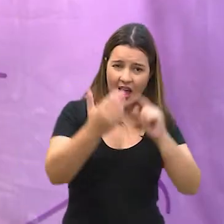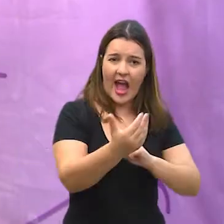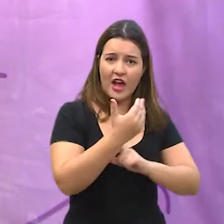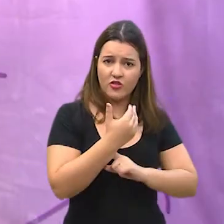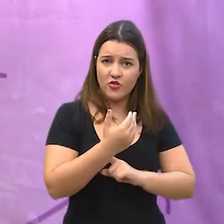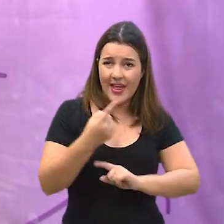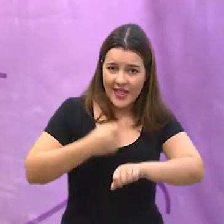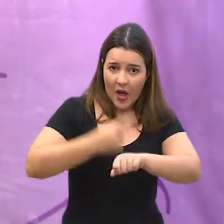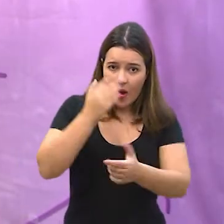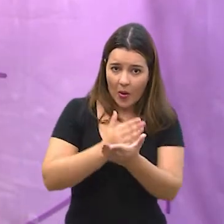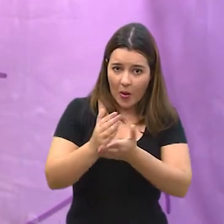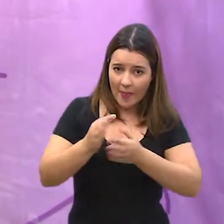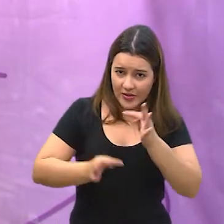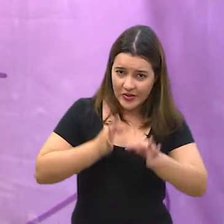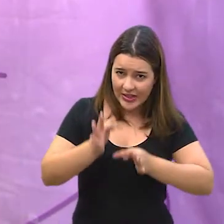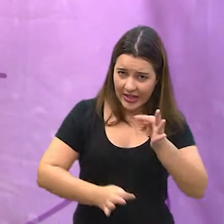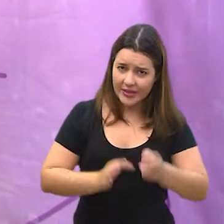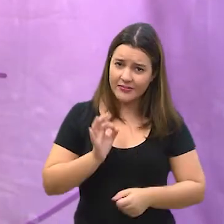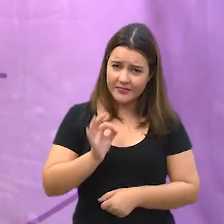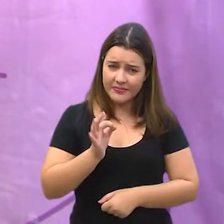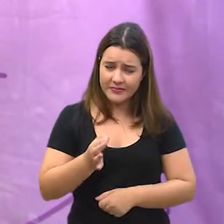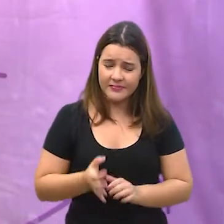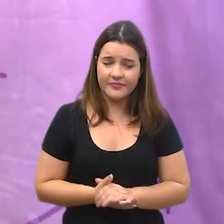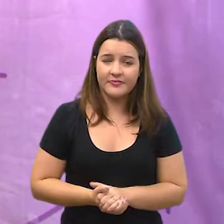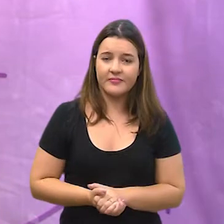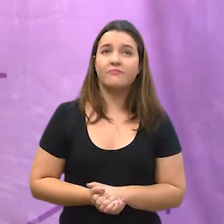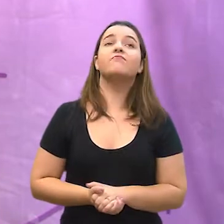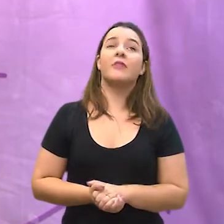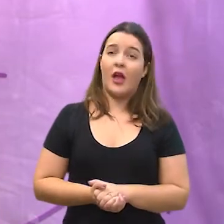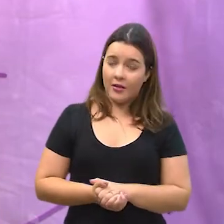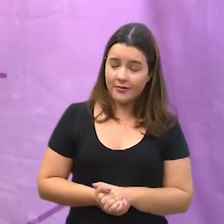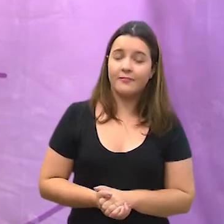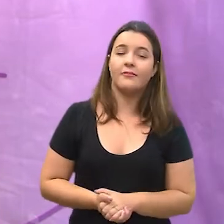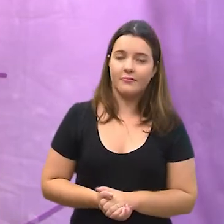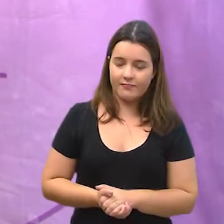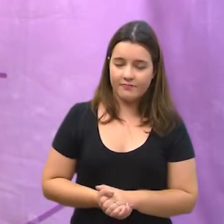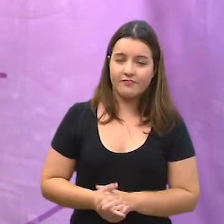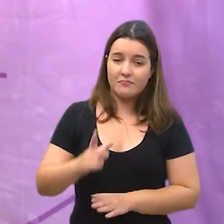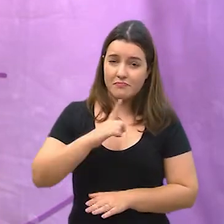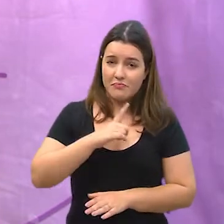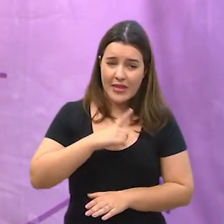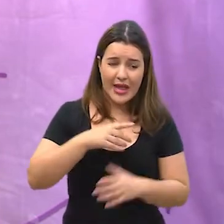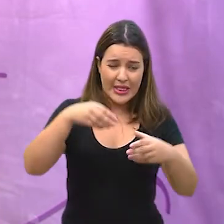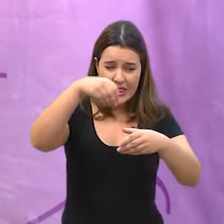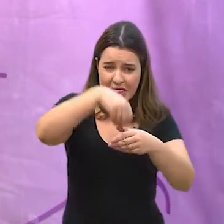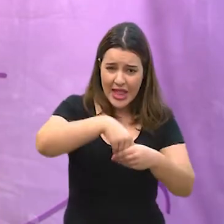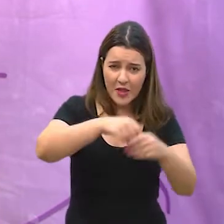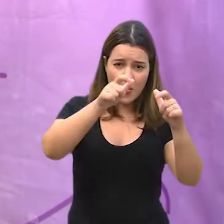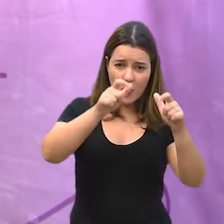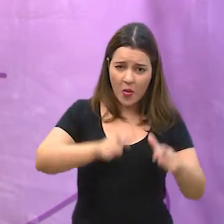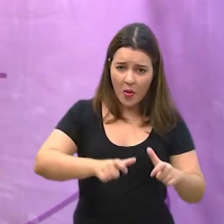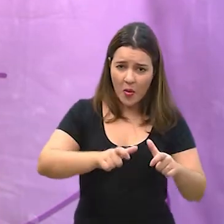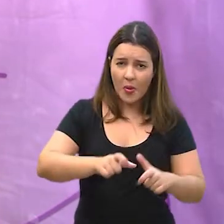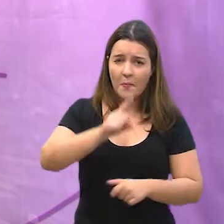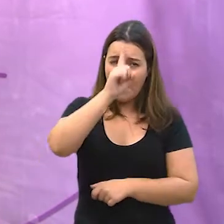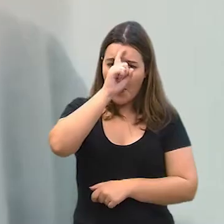correto, né? A taxa de infecção, mesmo que ela tenha tido uma relação com uma pessoa que tenha o vírus, né? E não esteja